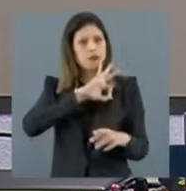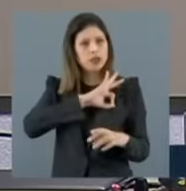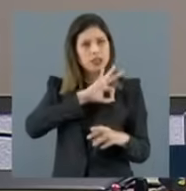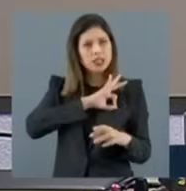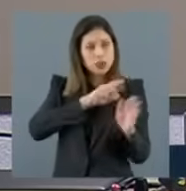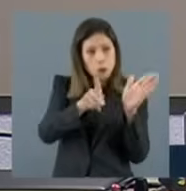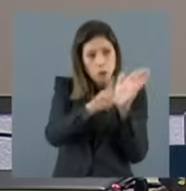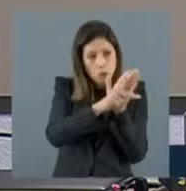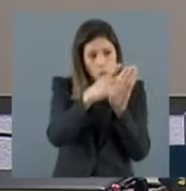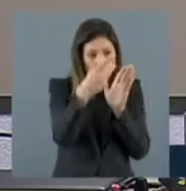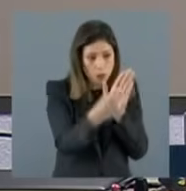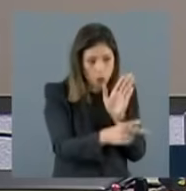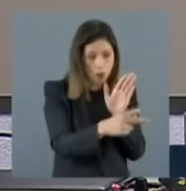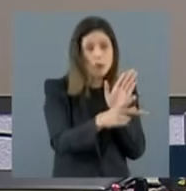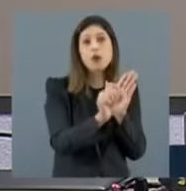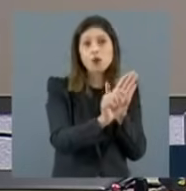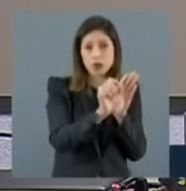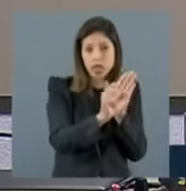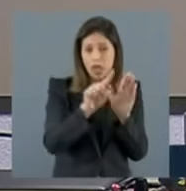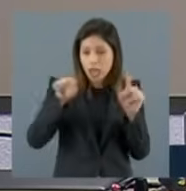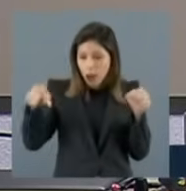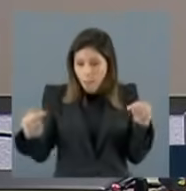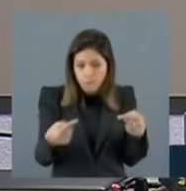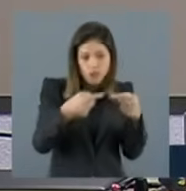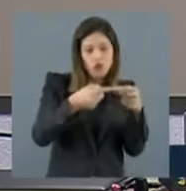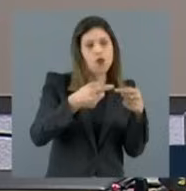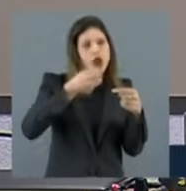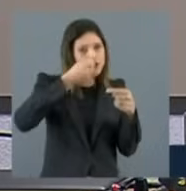a serviço direto de Alexandre de Moraes.